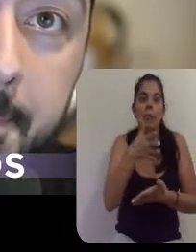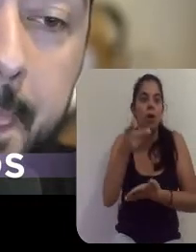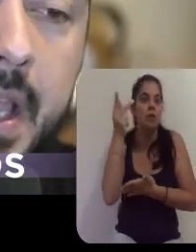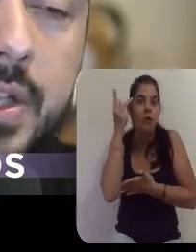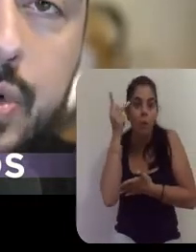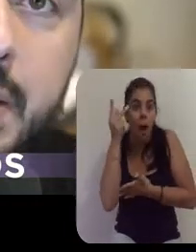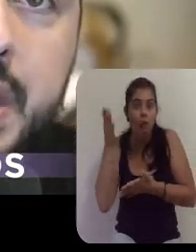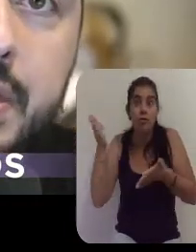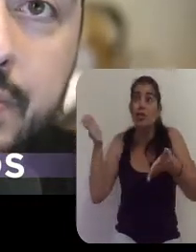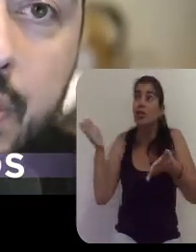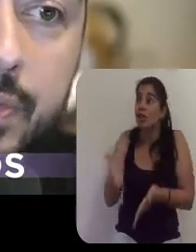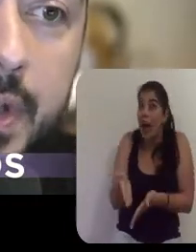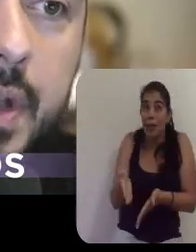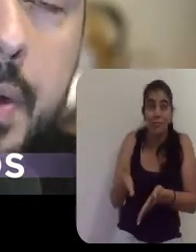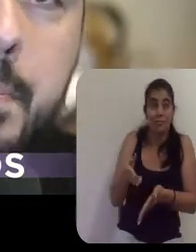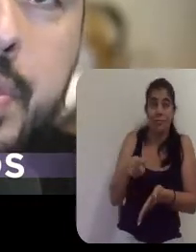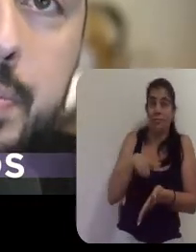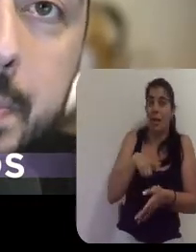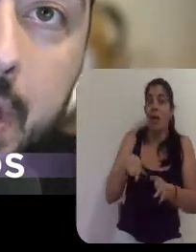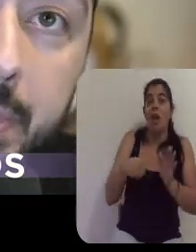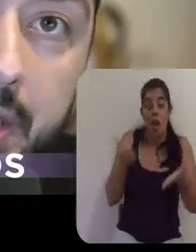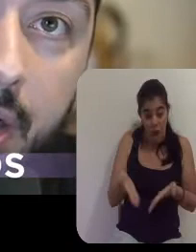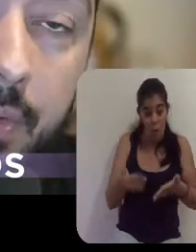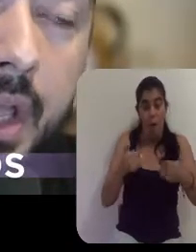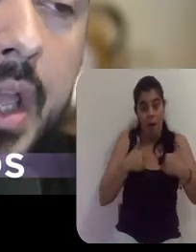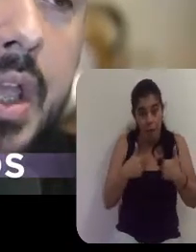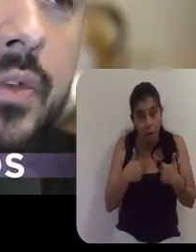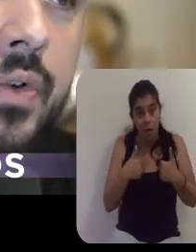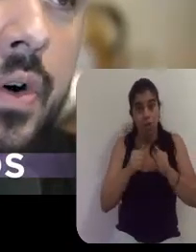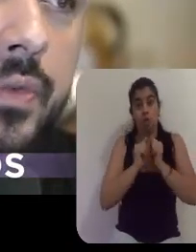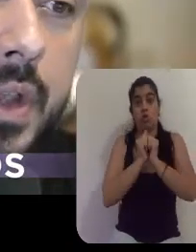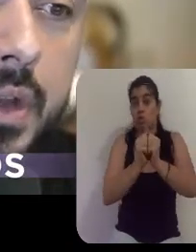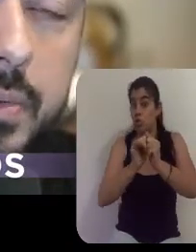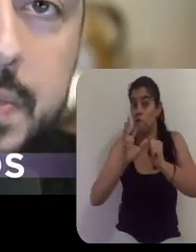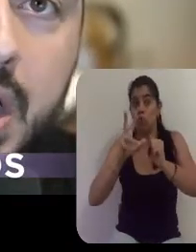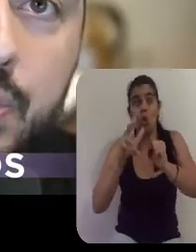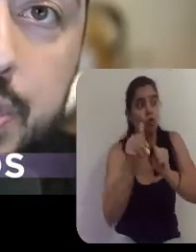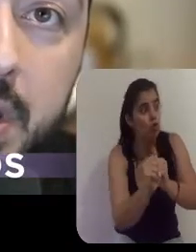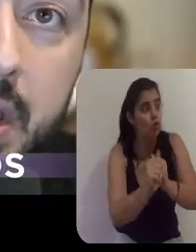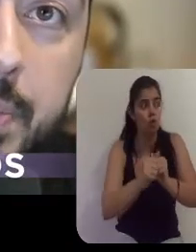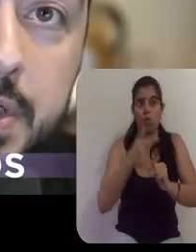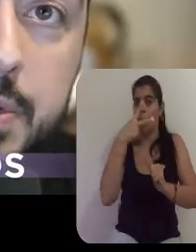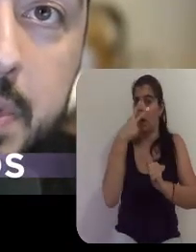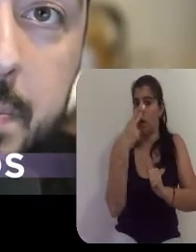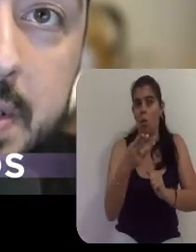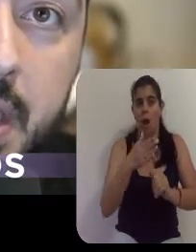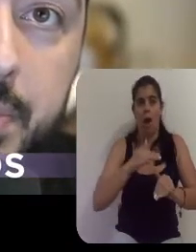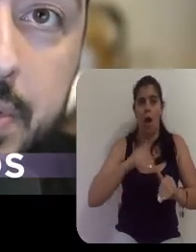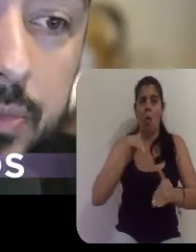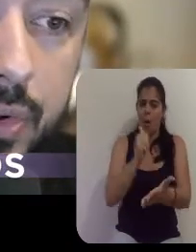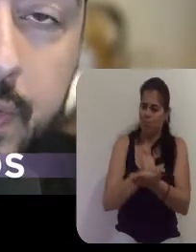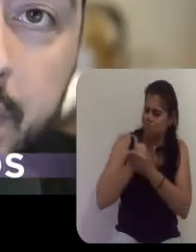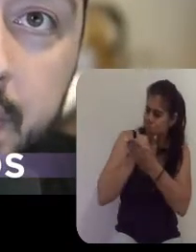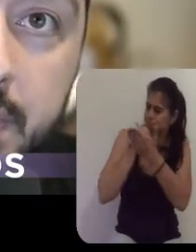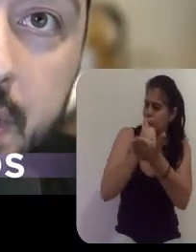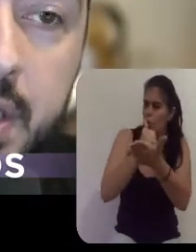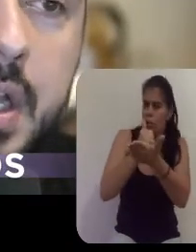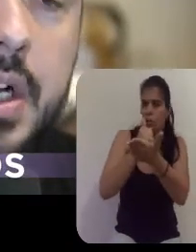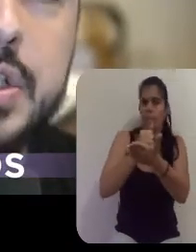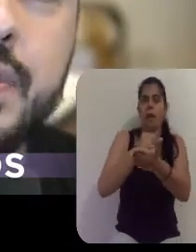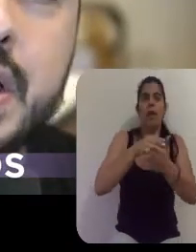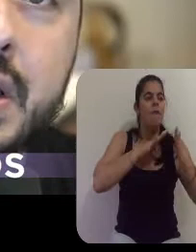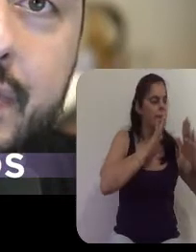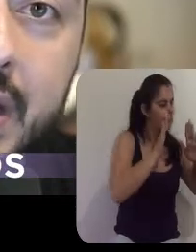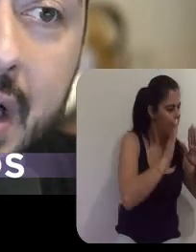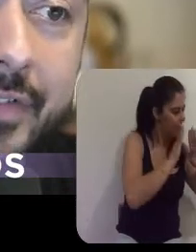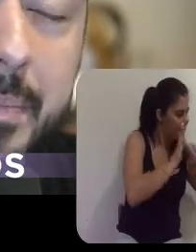apoiar. Isolamento envolve muito preparo mental, envolve saúde mental para a gente poder passar por isso, tudo que vai acontecer. A